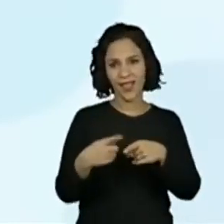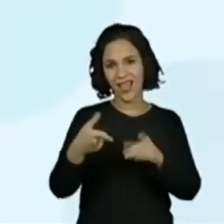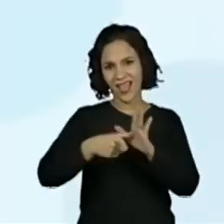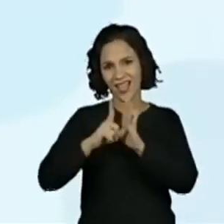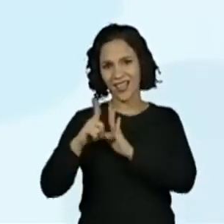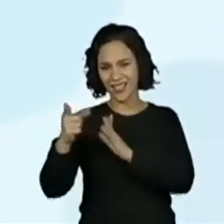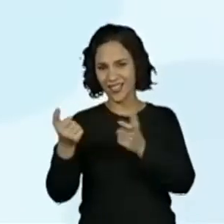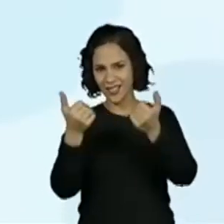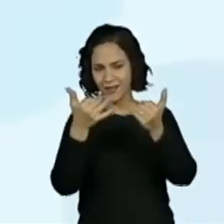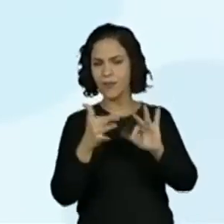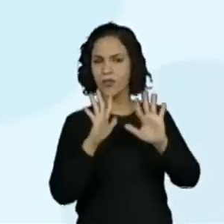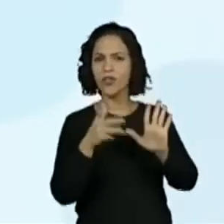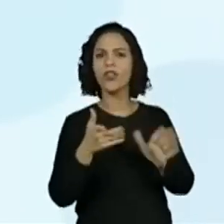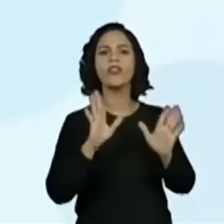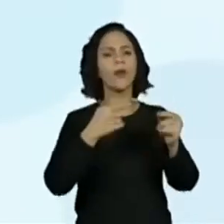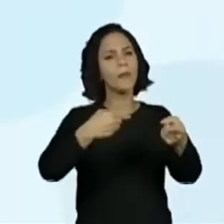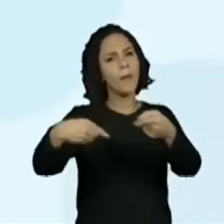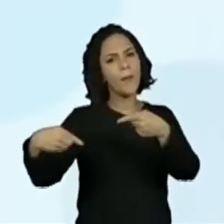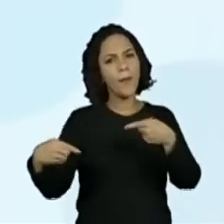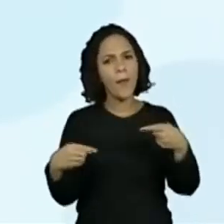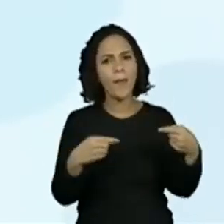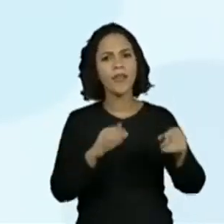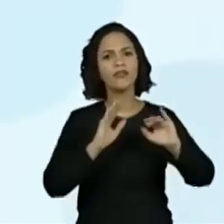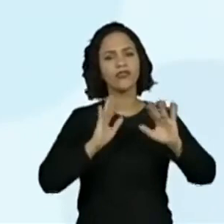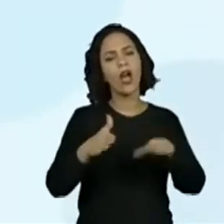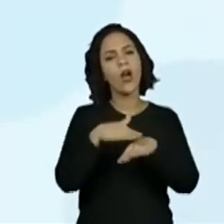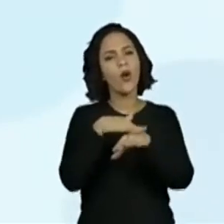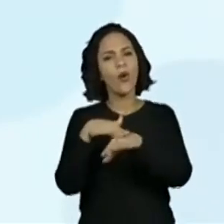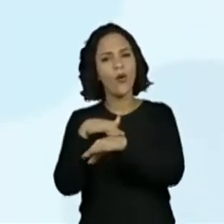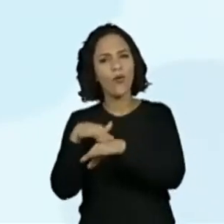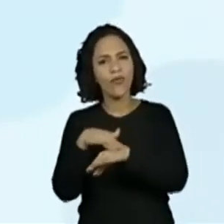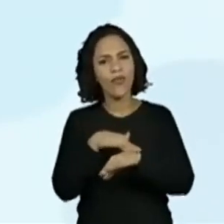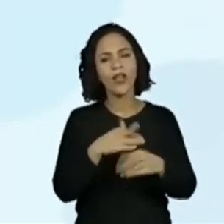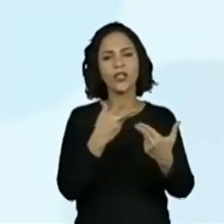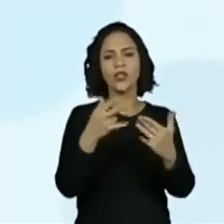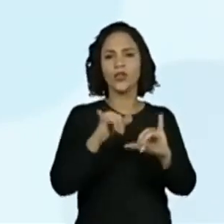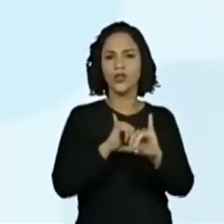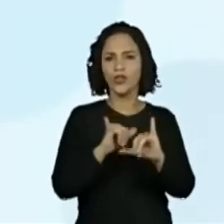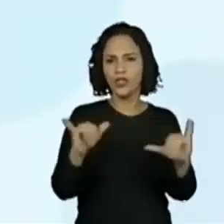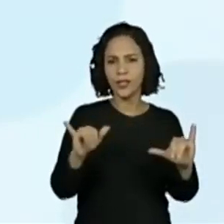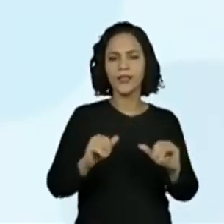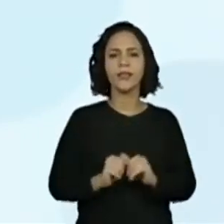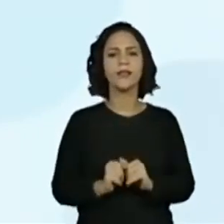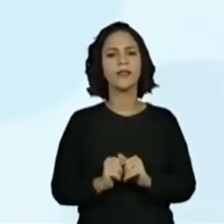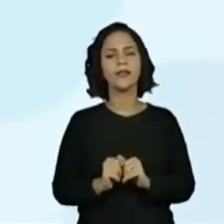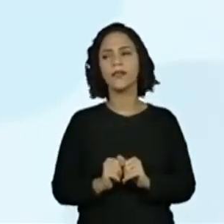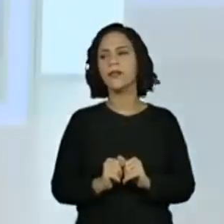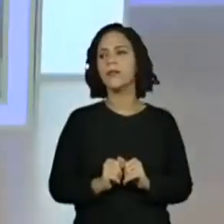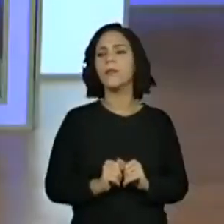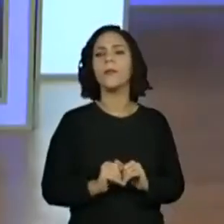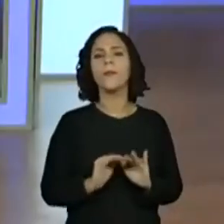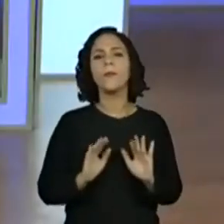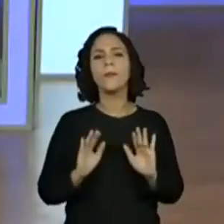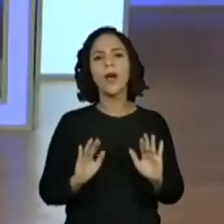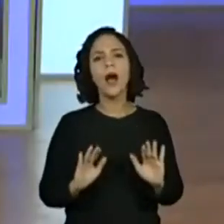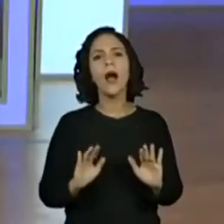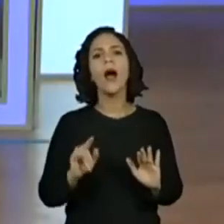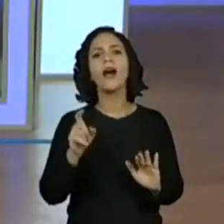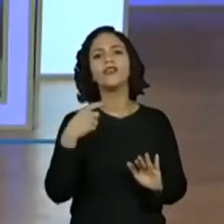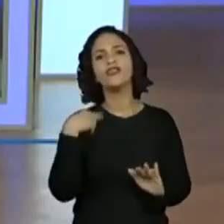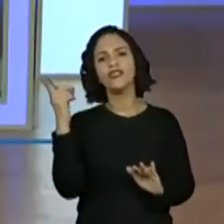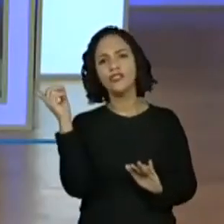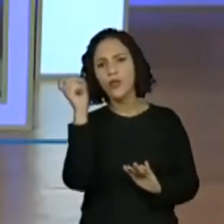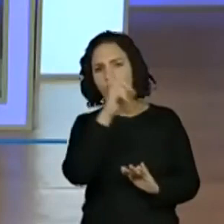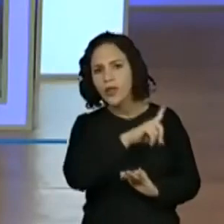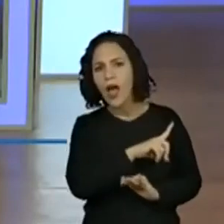havia comentado, eles discutiram muito, vocês conversaram muito sobre as notícias que foram lidas, né? Então, eles não encontraram muita dificuldade, professora,